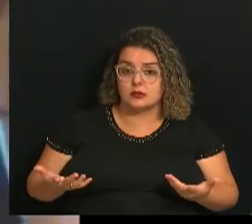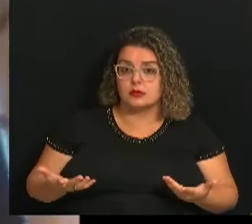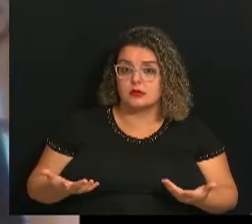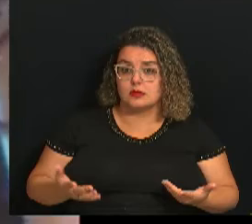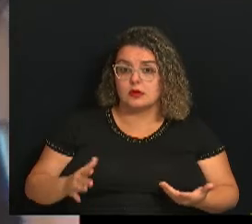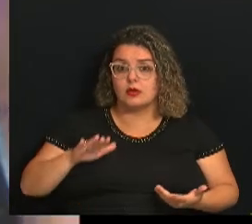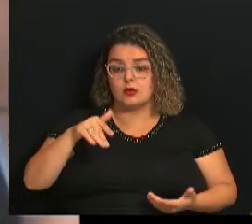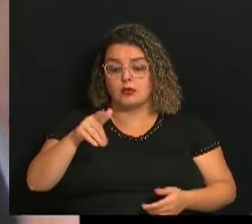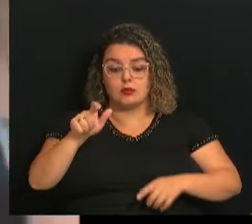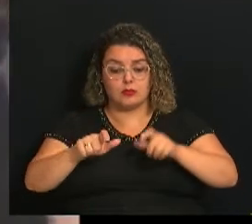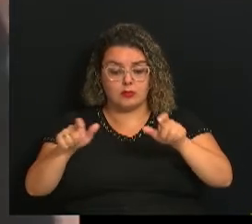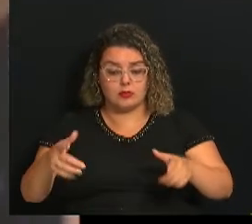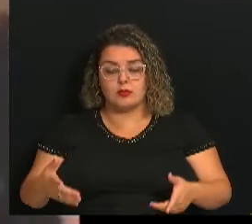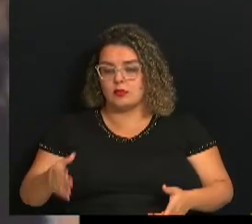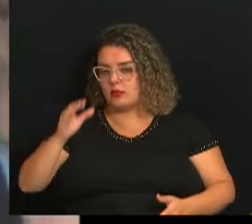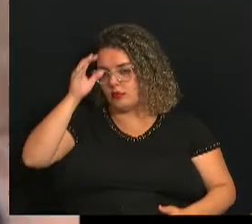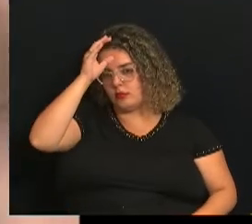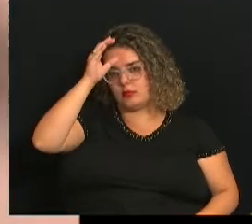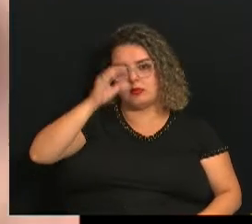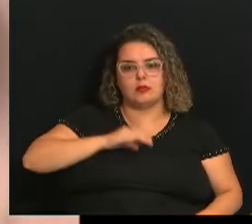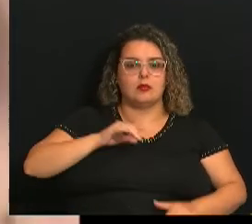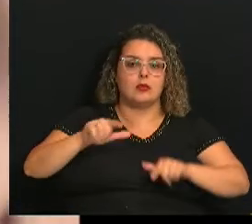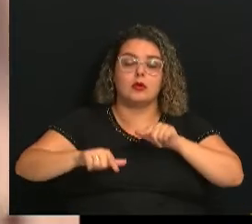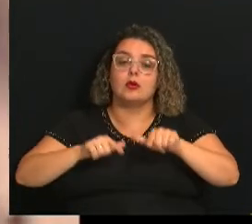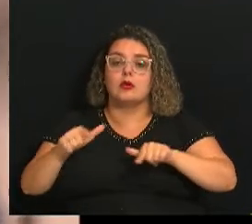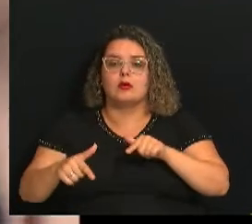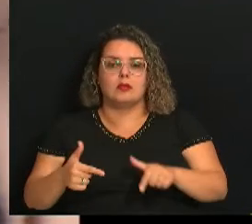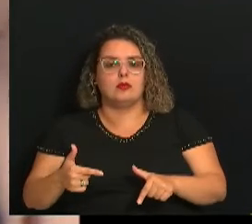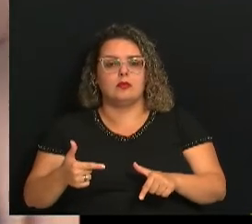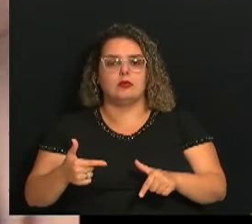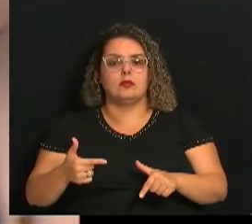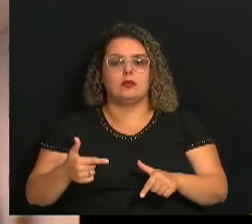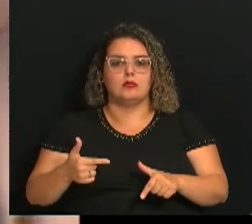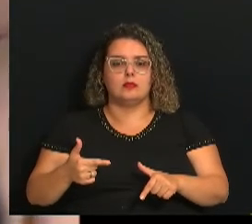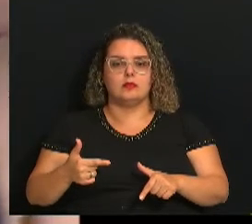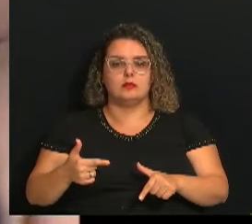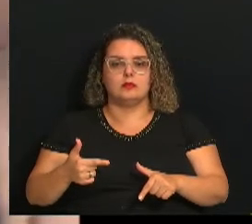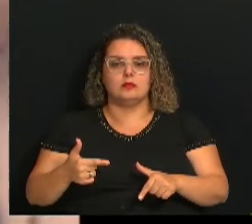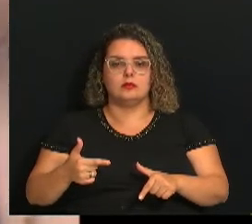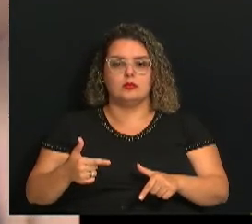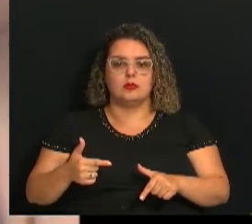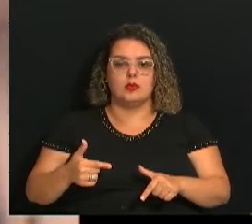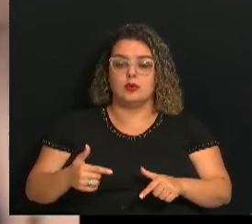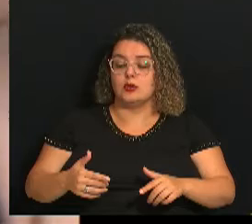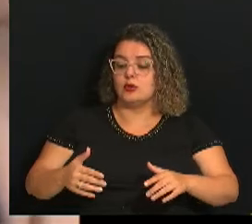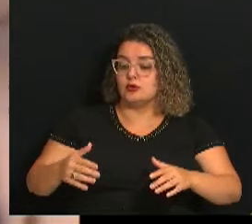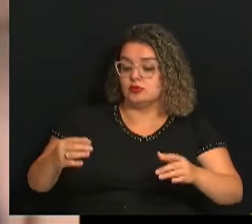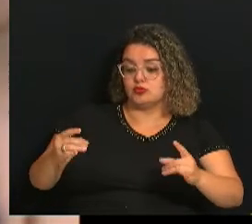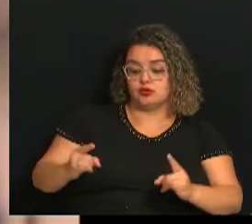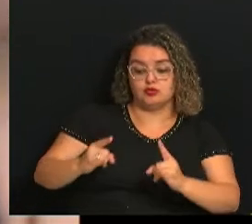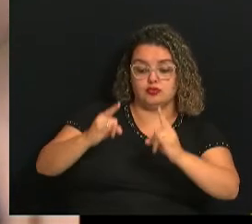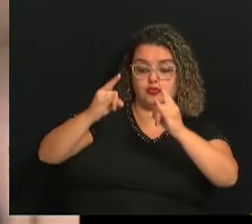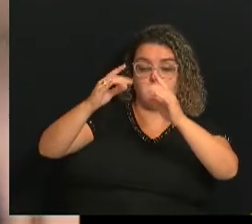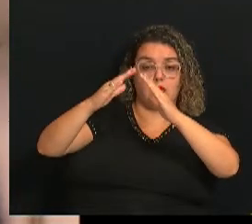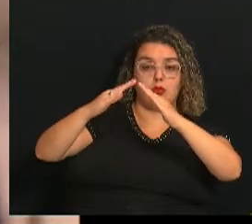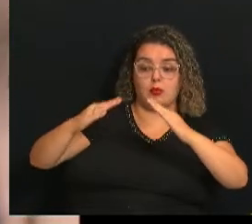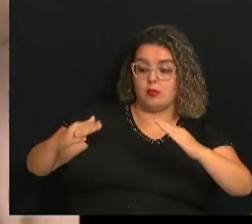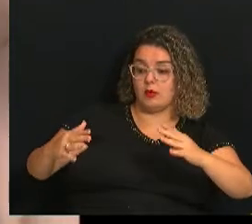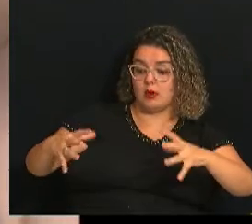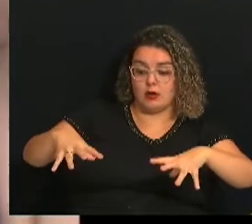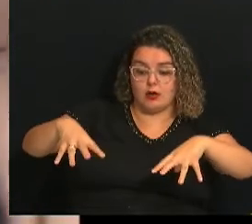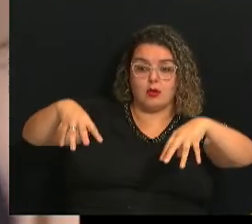pessoa, um cidadão, um trabalhador, ele passa em frente de um grande monumento, que é uma catedral ou